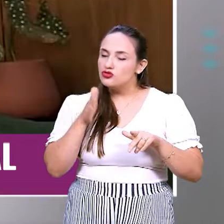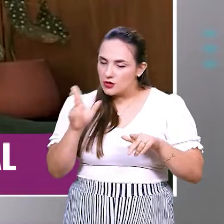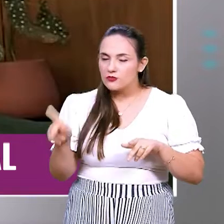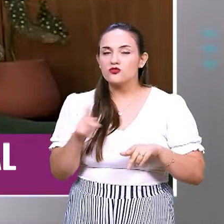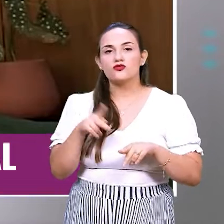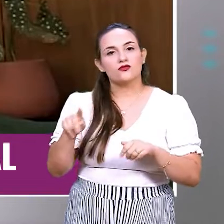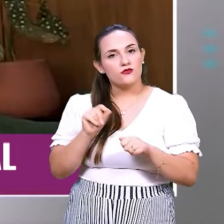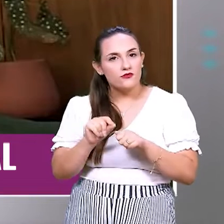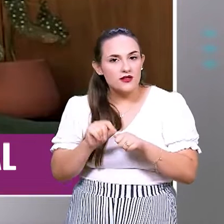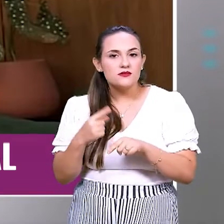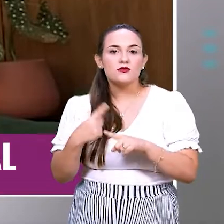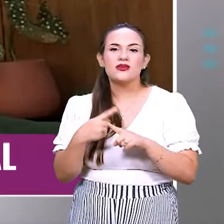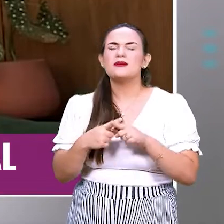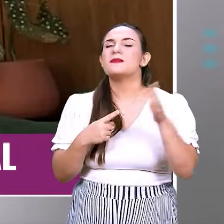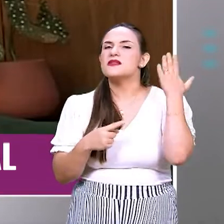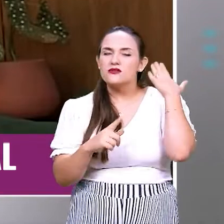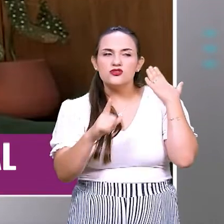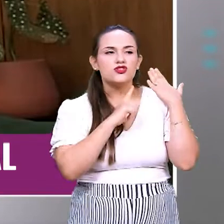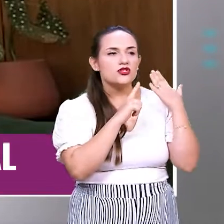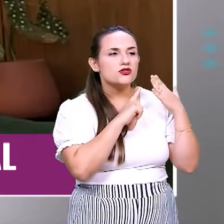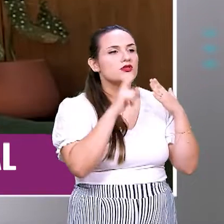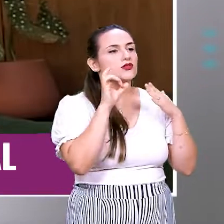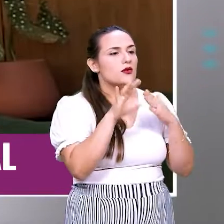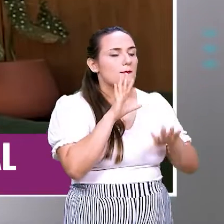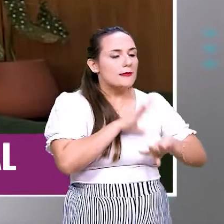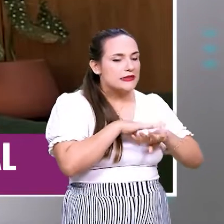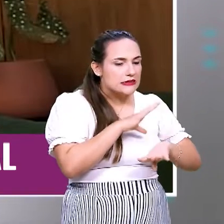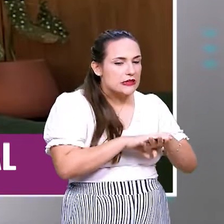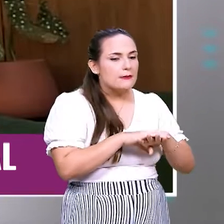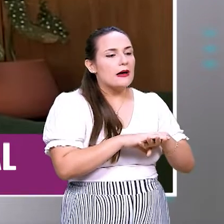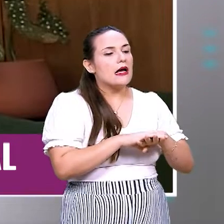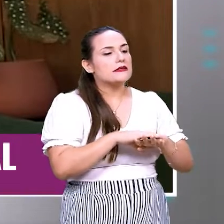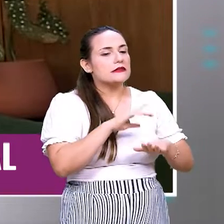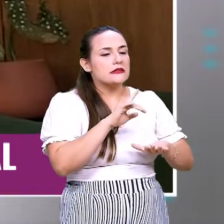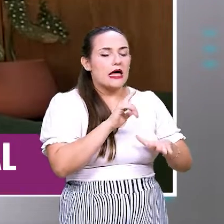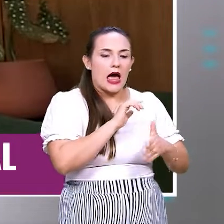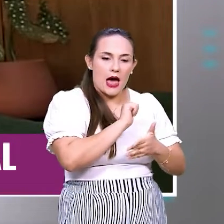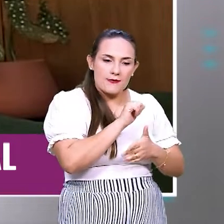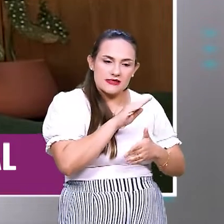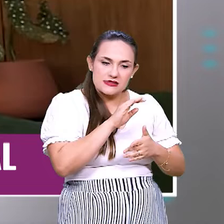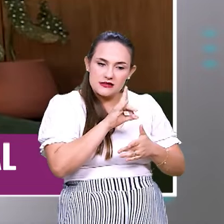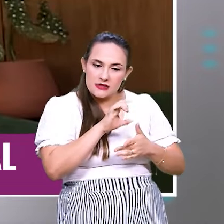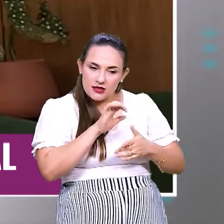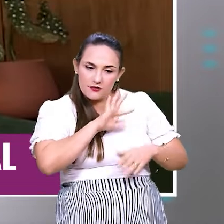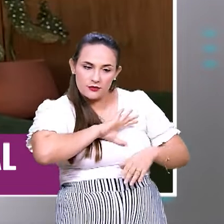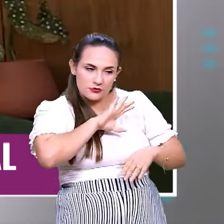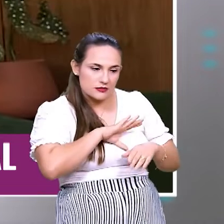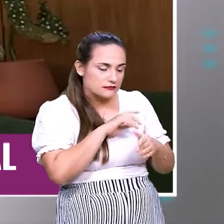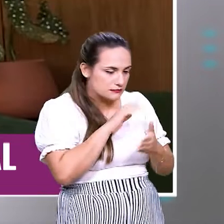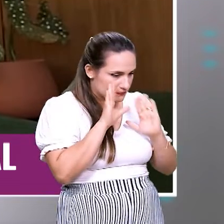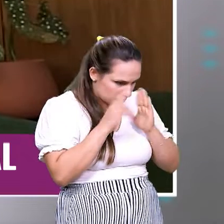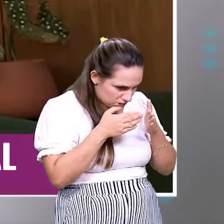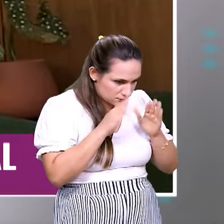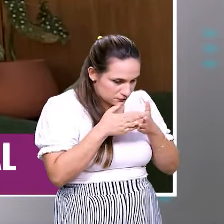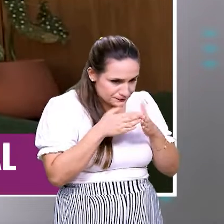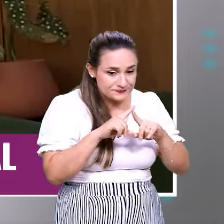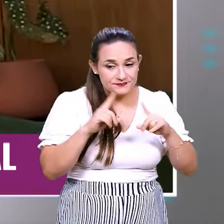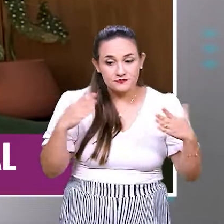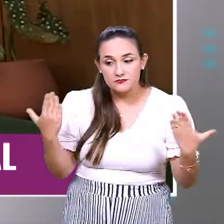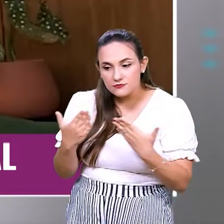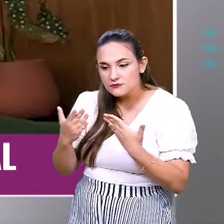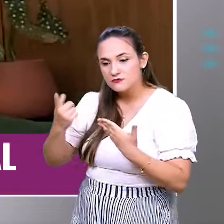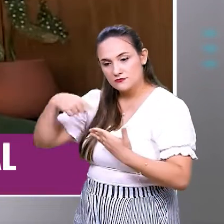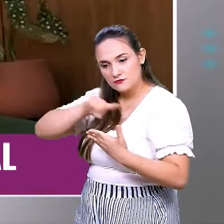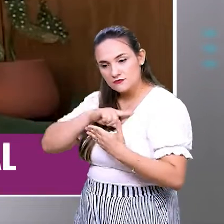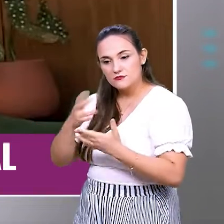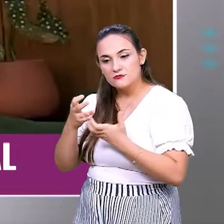principais eram as questões cognitivas, os ensinos, a matemática, a letramento. E hoje em dia a gente tem buscado